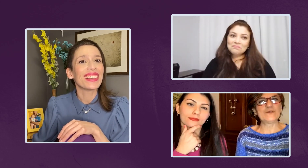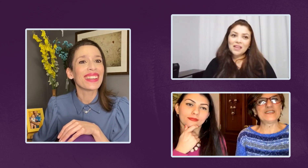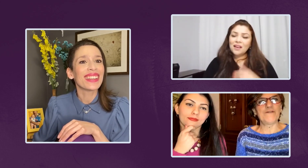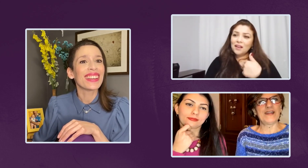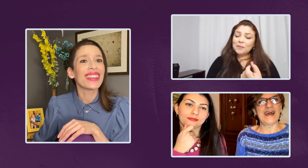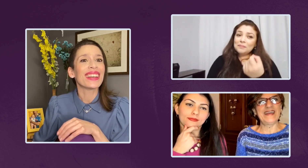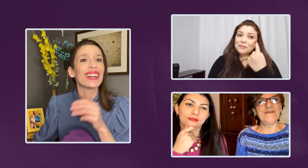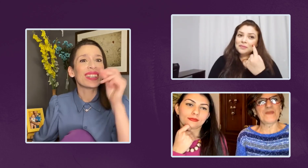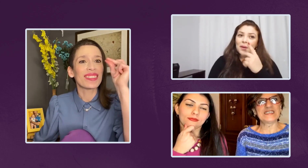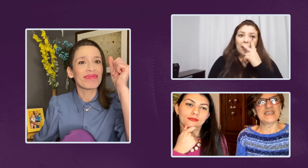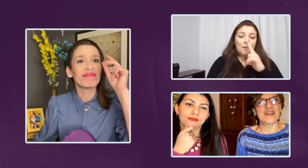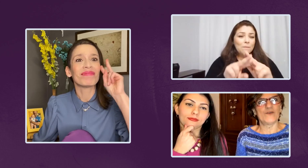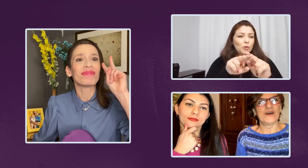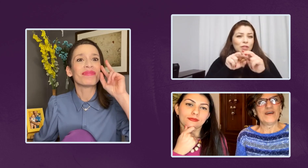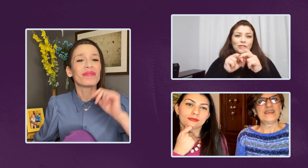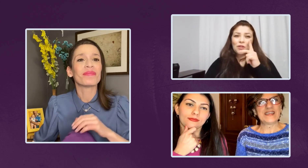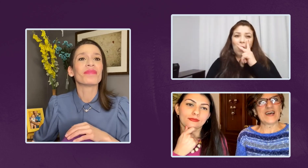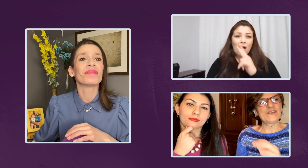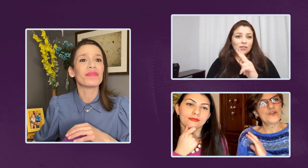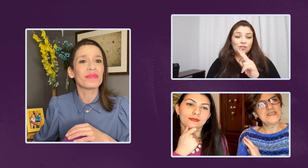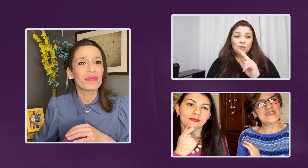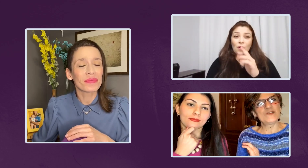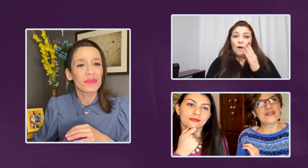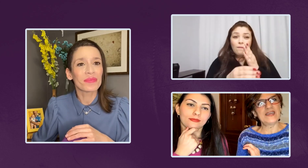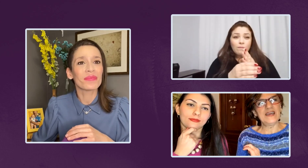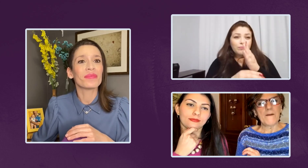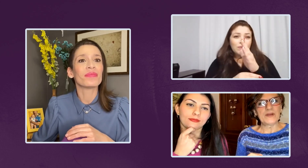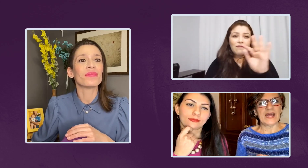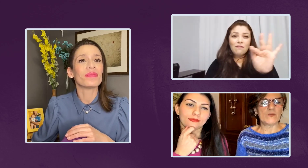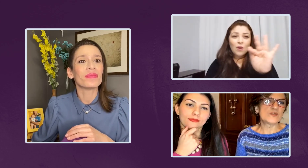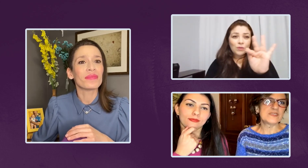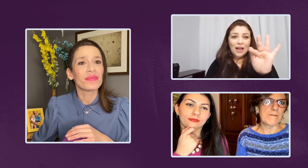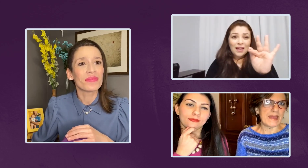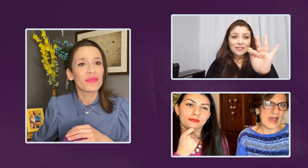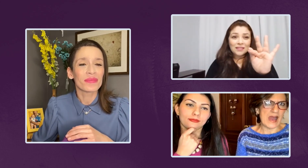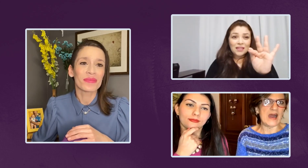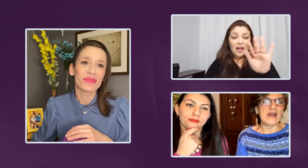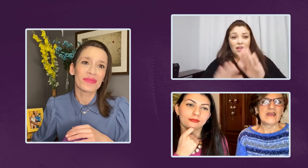aquela luzinha foi lá e acendeu. Estava adormecido ali, porque ela começou a